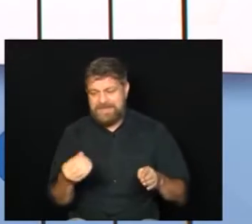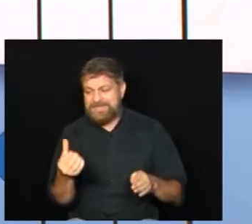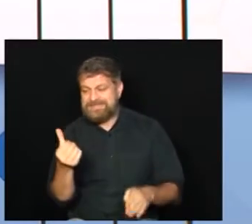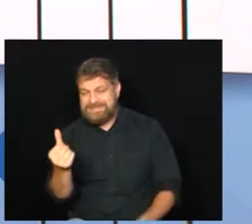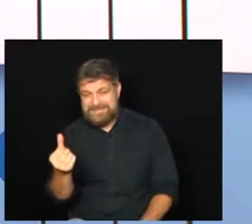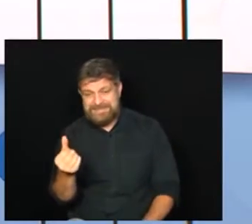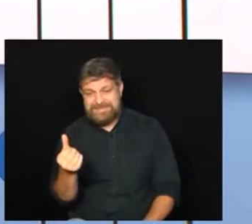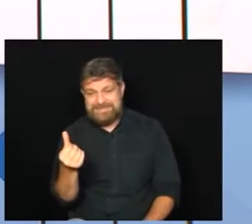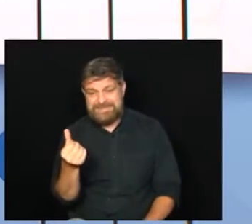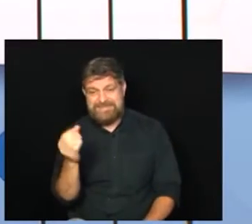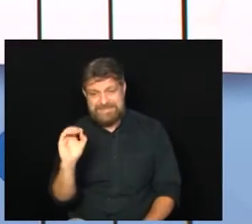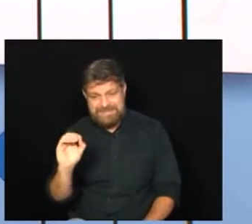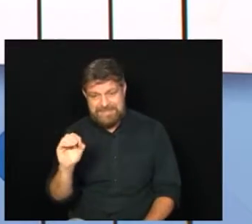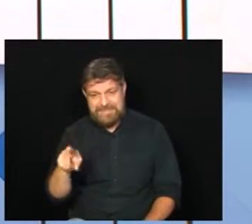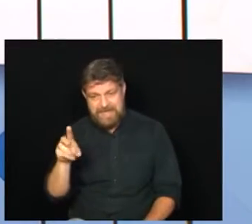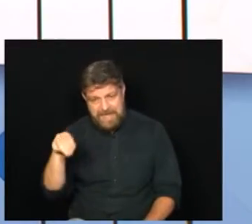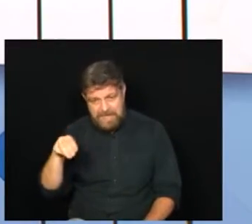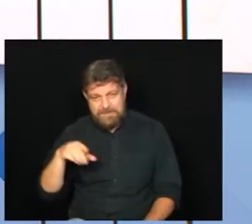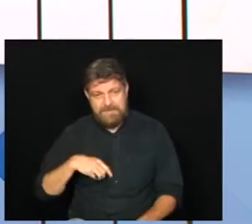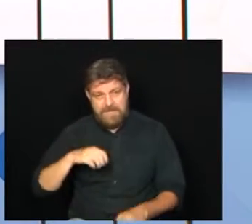km por hora. São